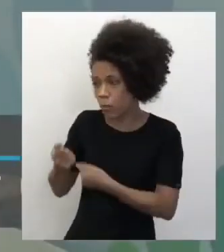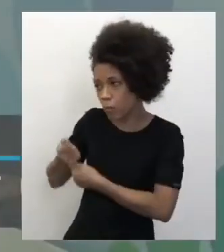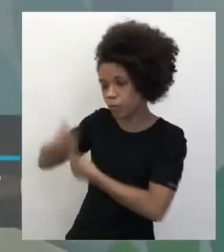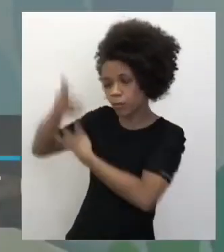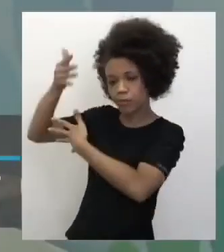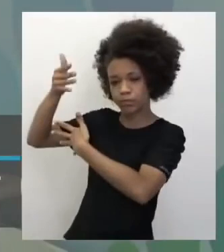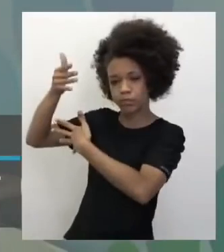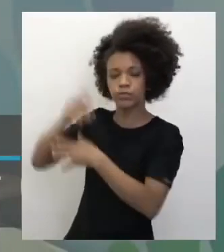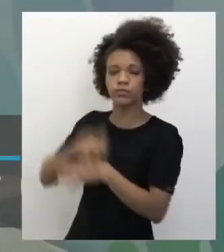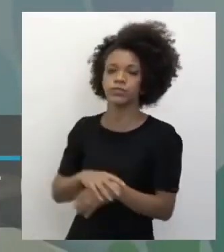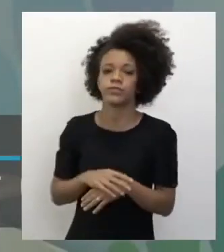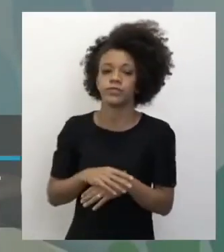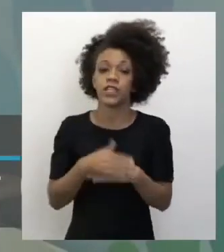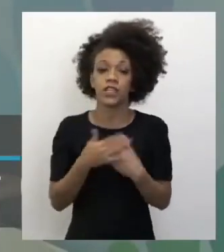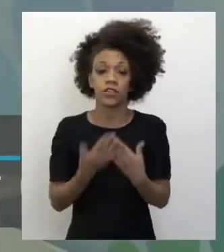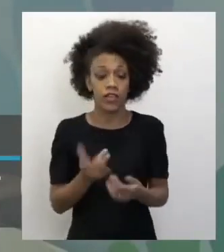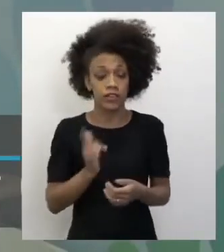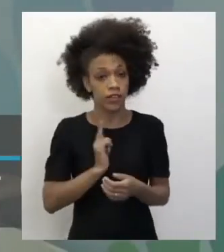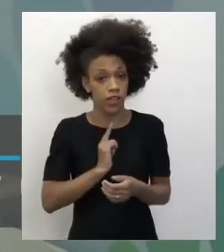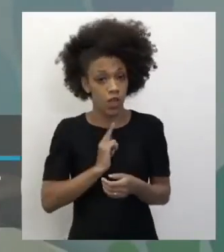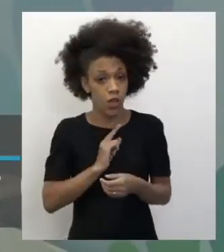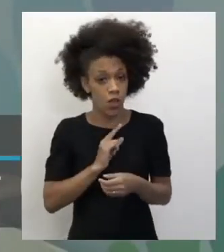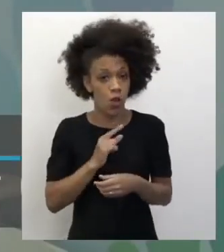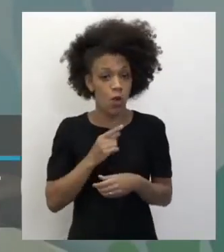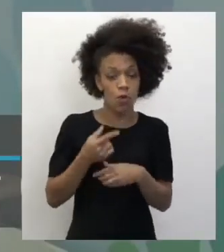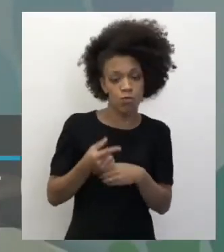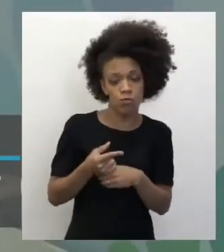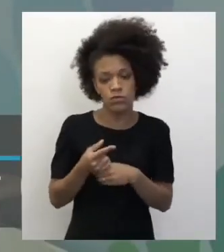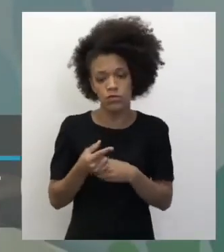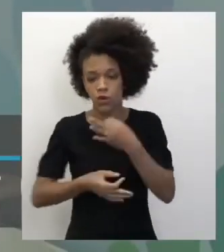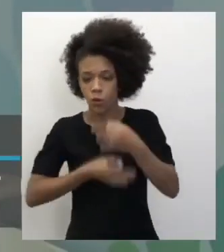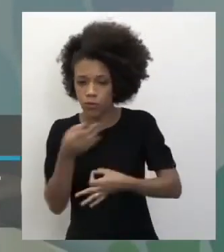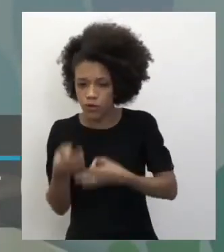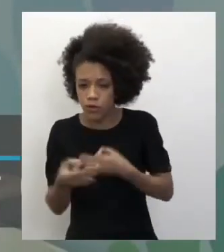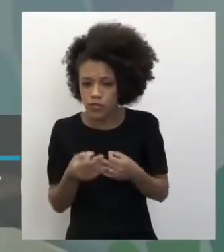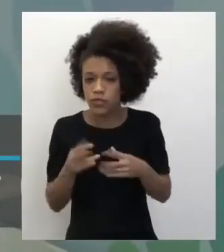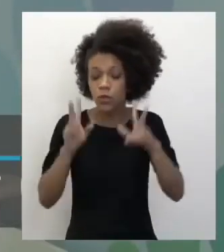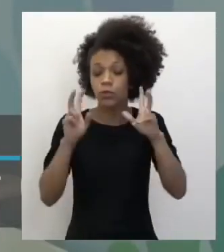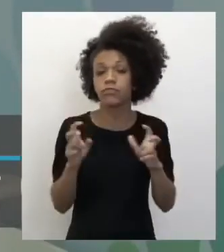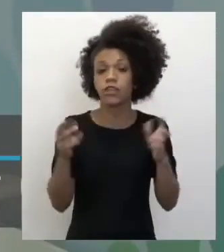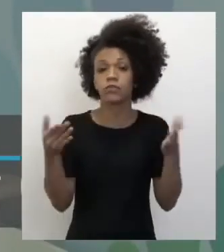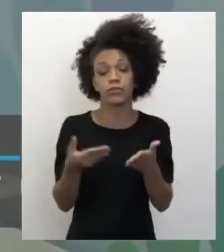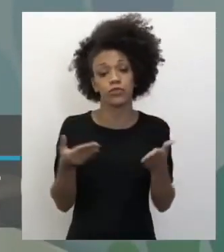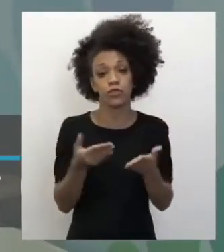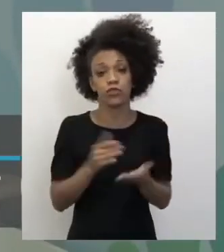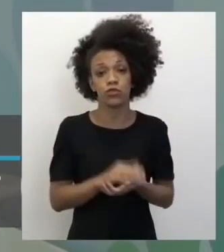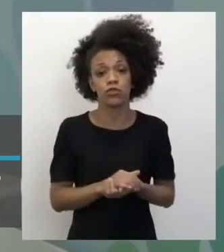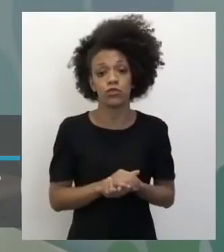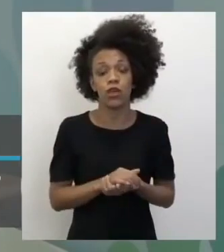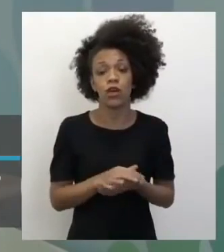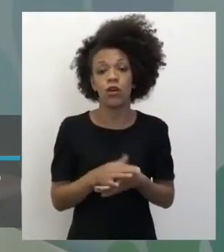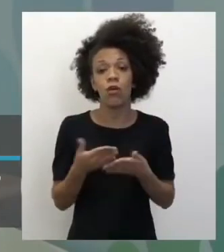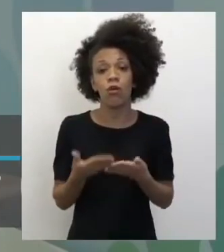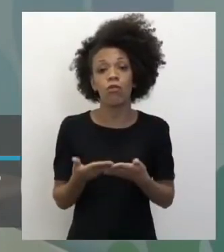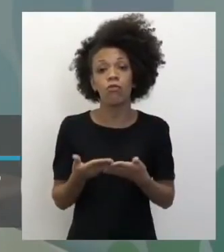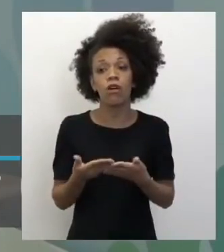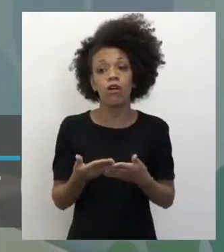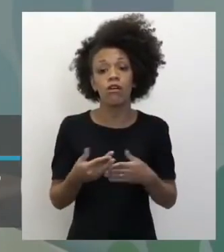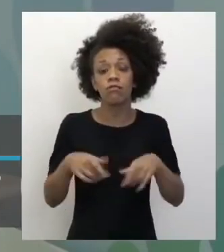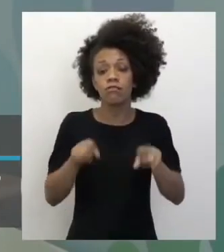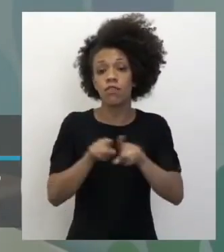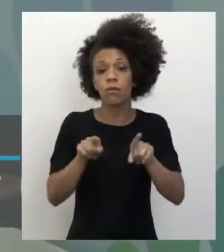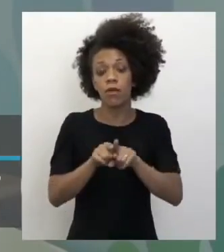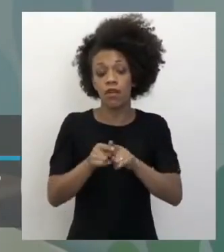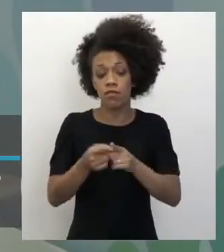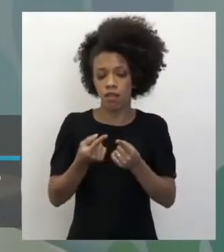chat, que a gente vai ter uma acolhida que tem a ver com o tema do texto, com a tese que vai ser defendida